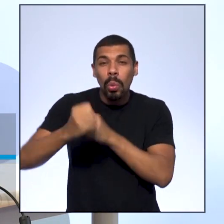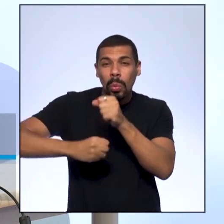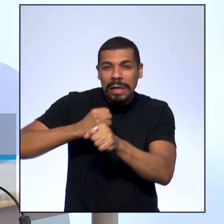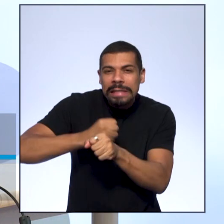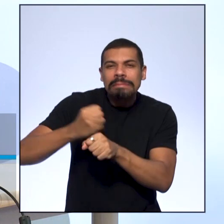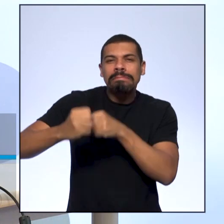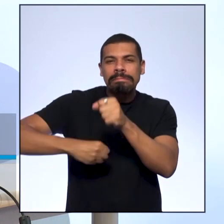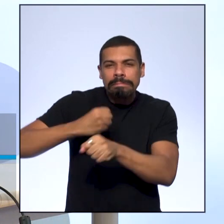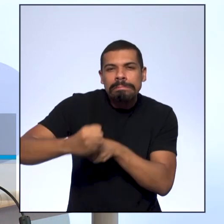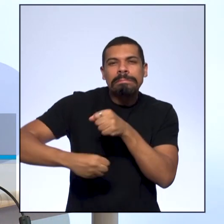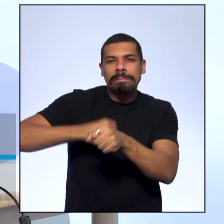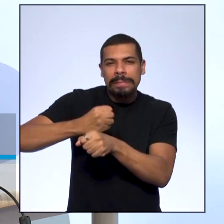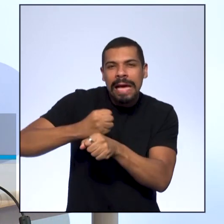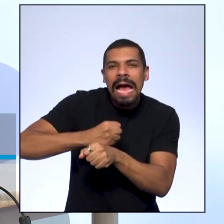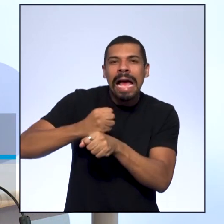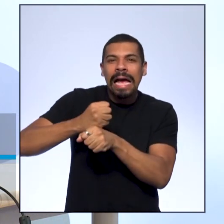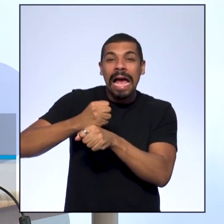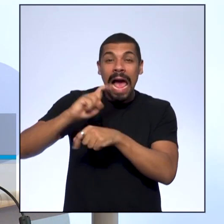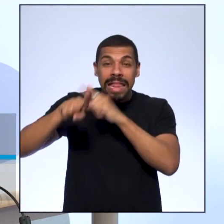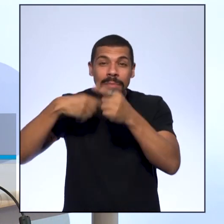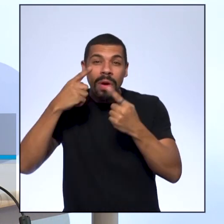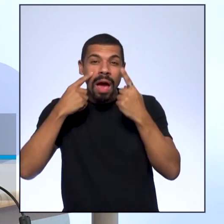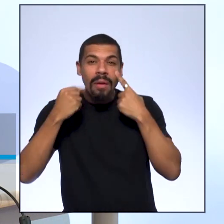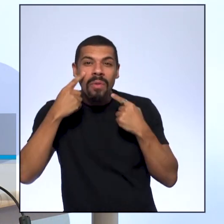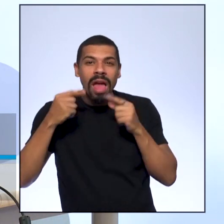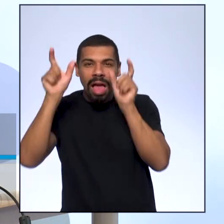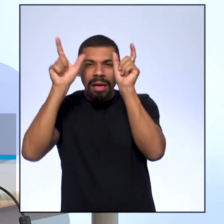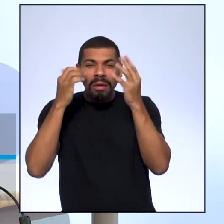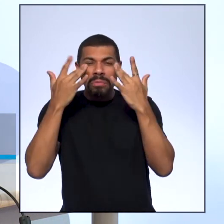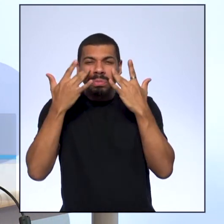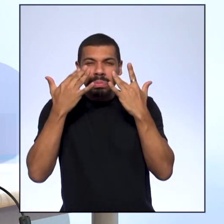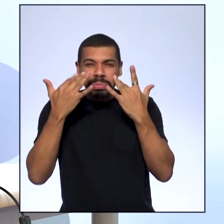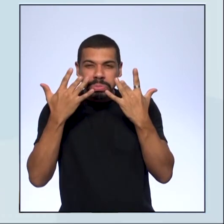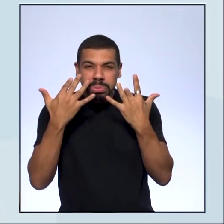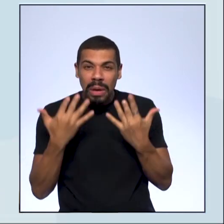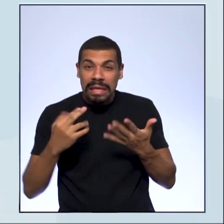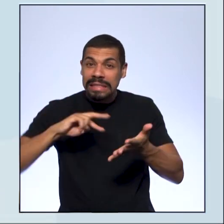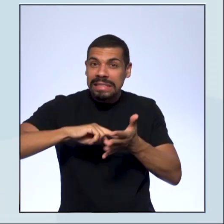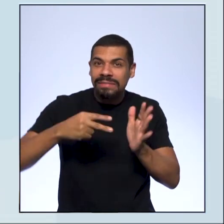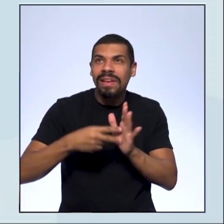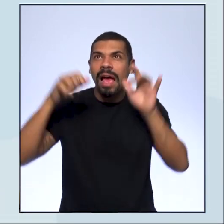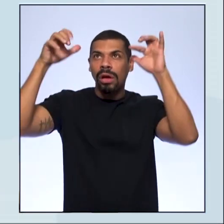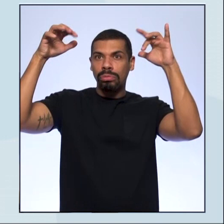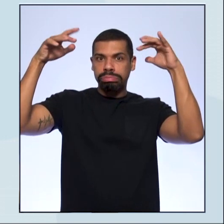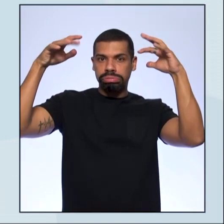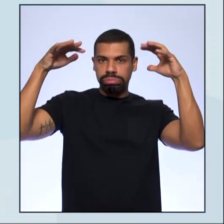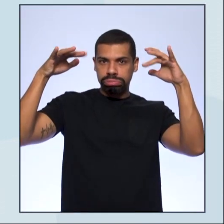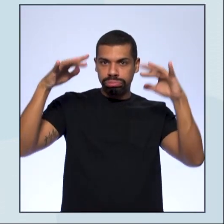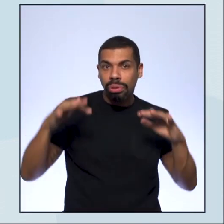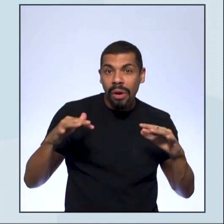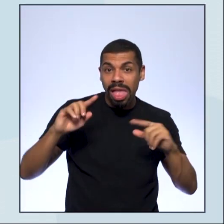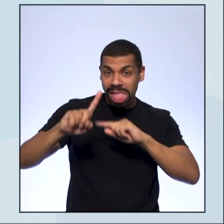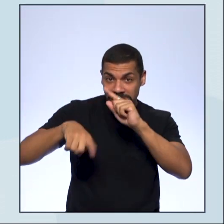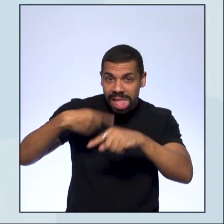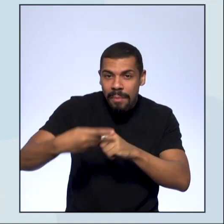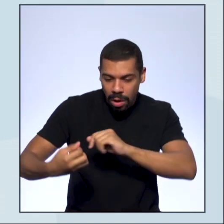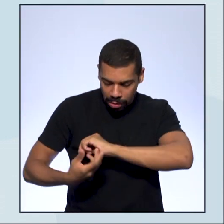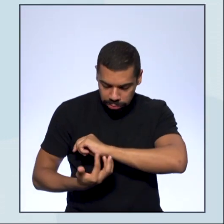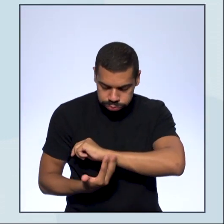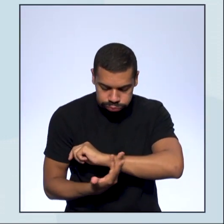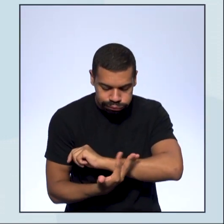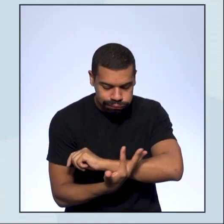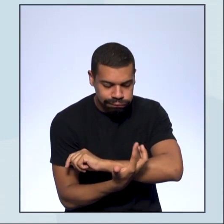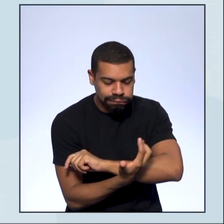né? E esses 2 deuses que eu mostrei para vocês, a Aminute e o Anubis, tem a ver com a crença também da vida após a